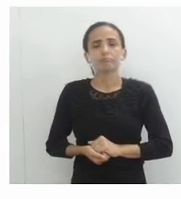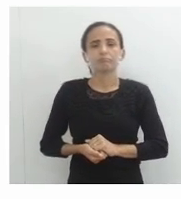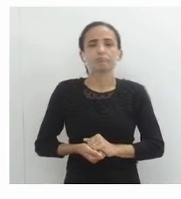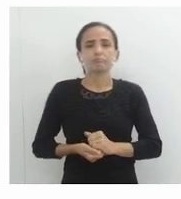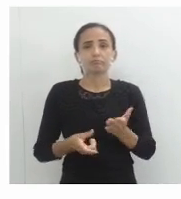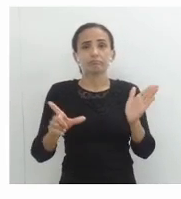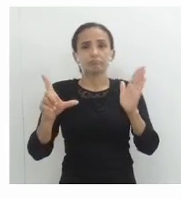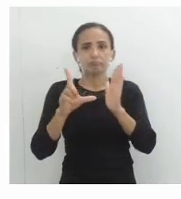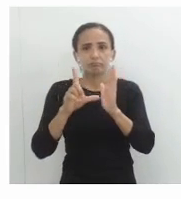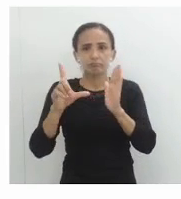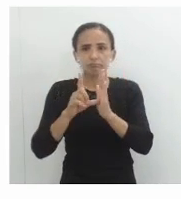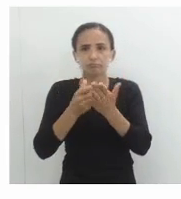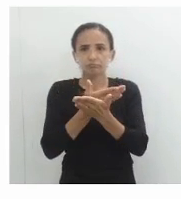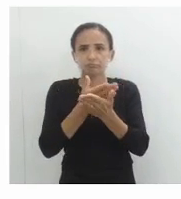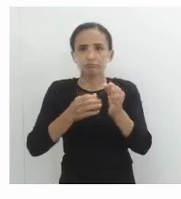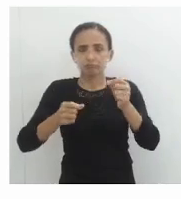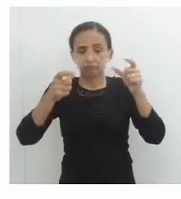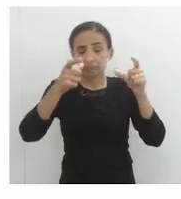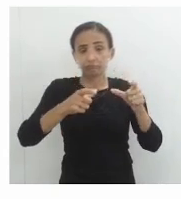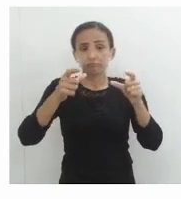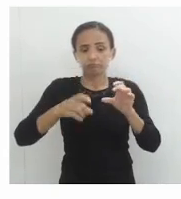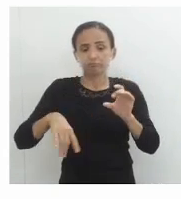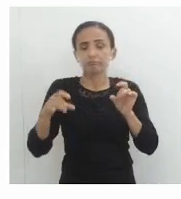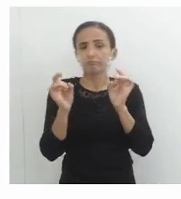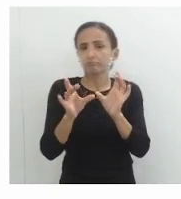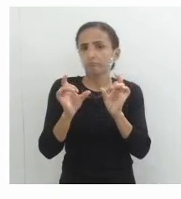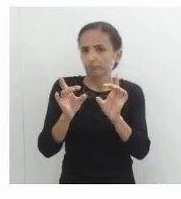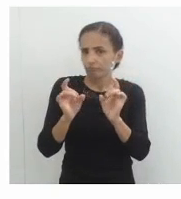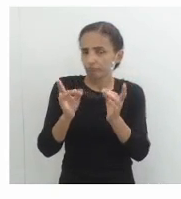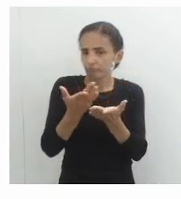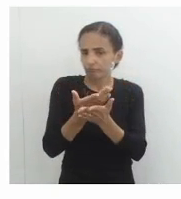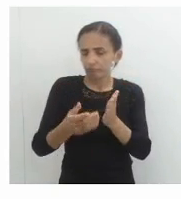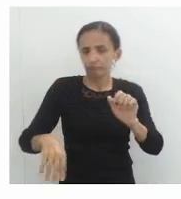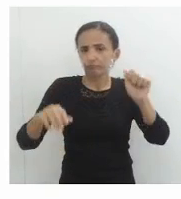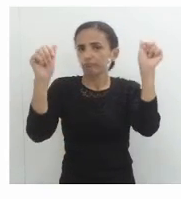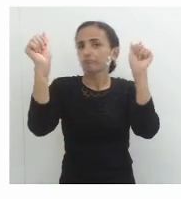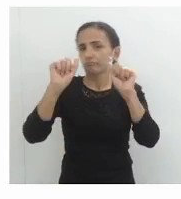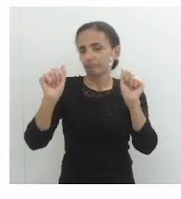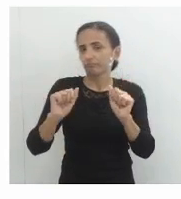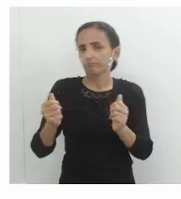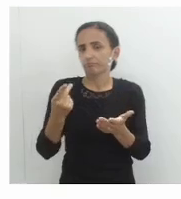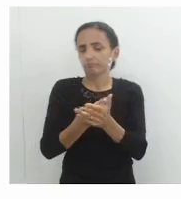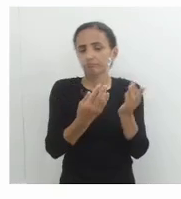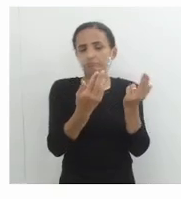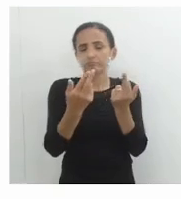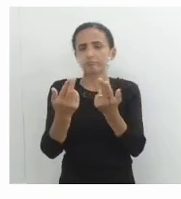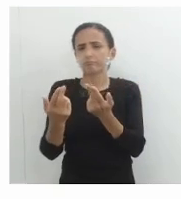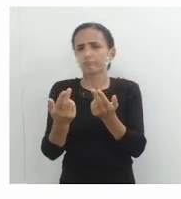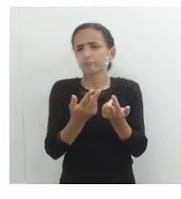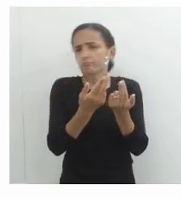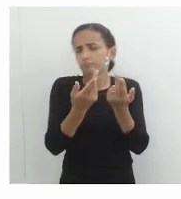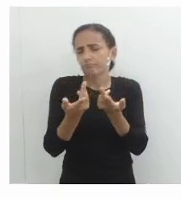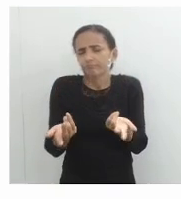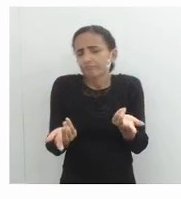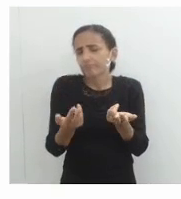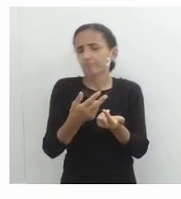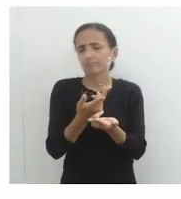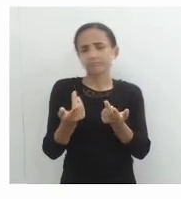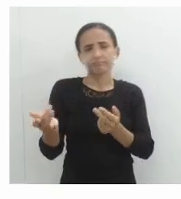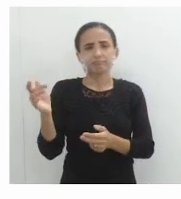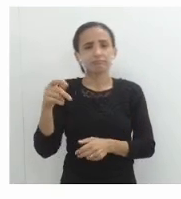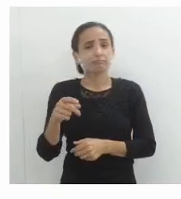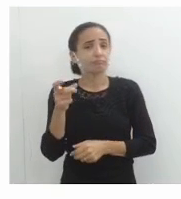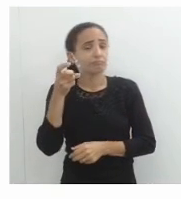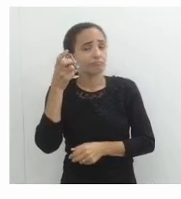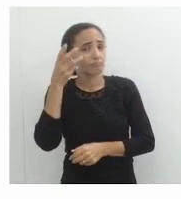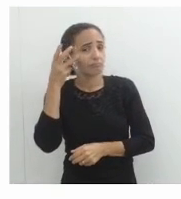são tradicionalmente um lugar de comercialização da arte. As galerias são semelhantes aos museus pela sua concepção estética, né, e